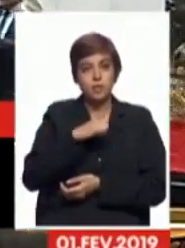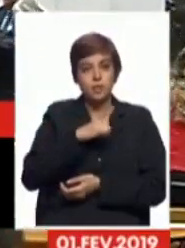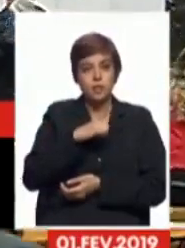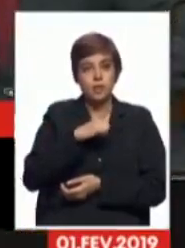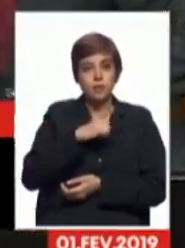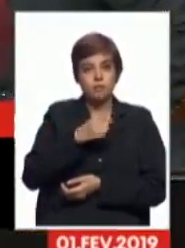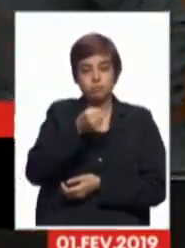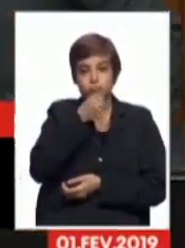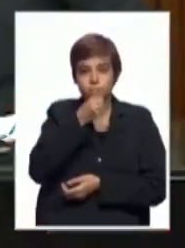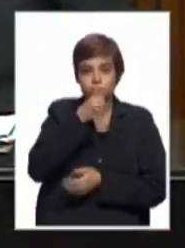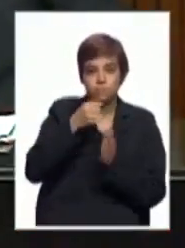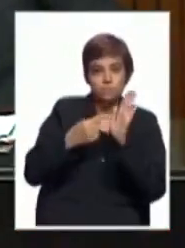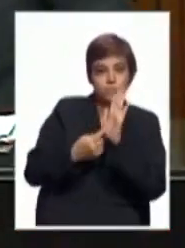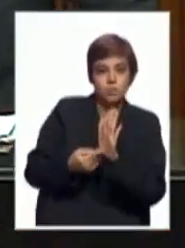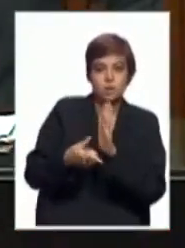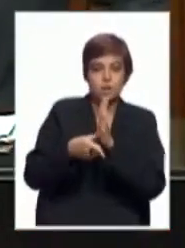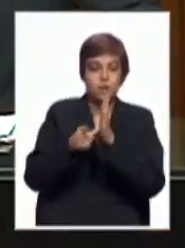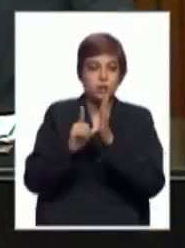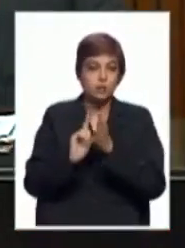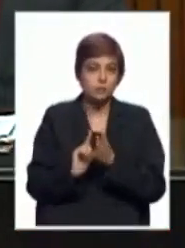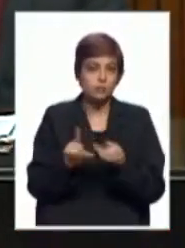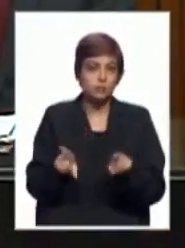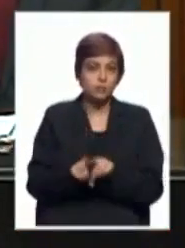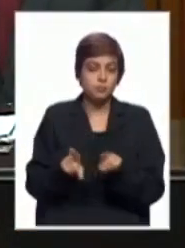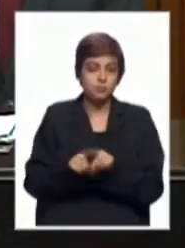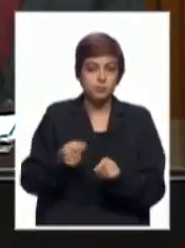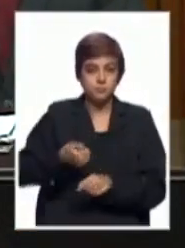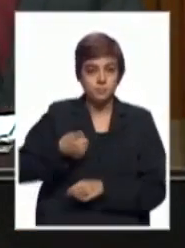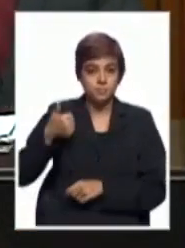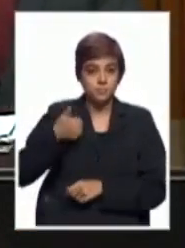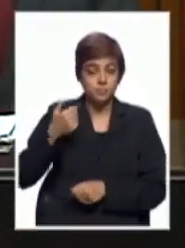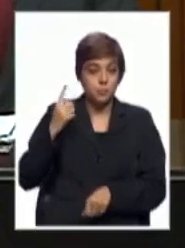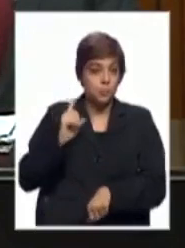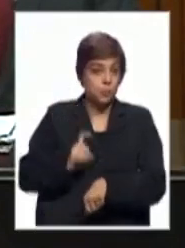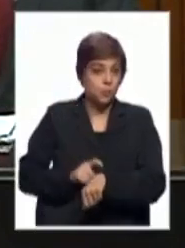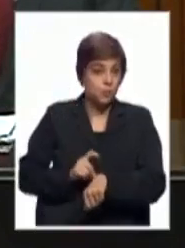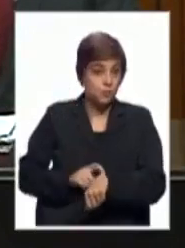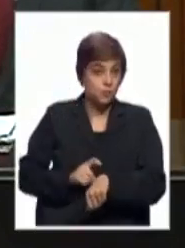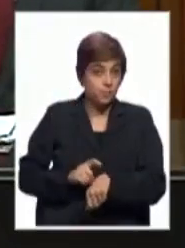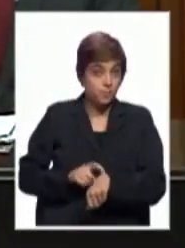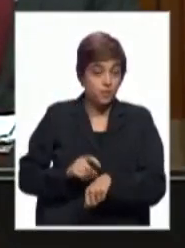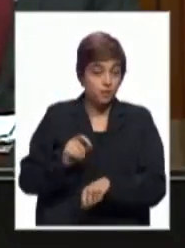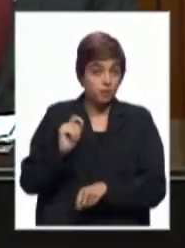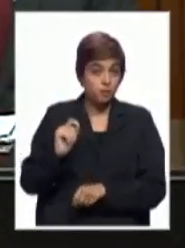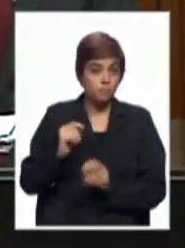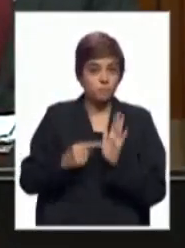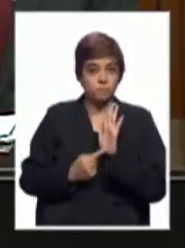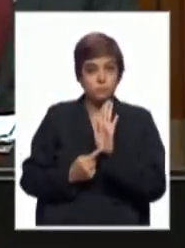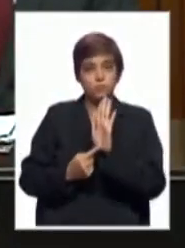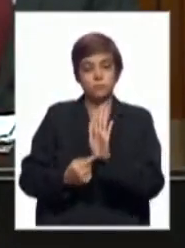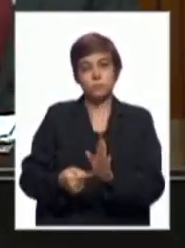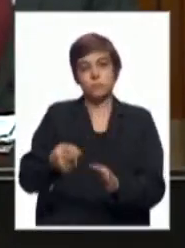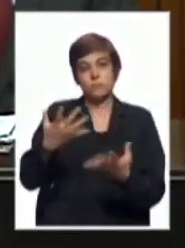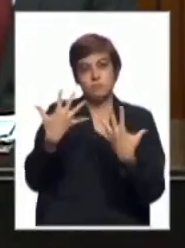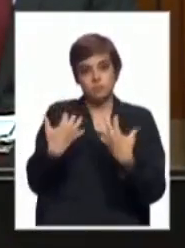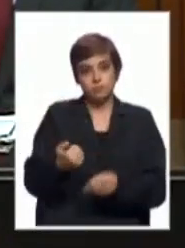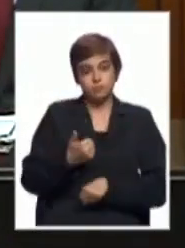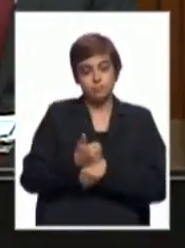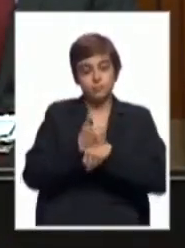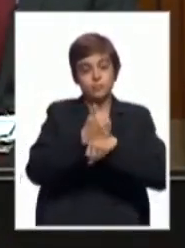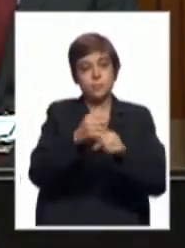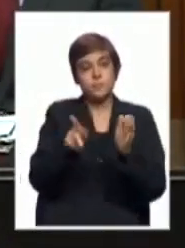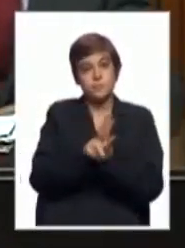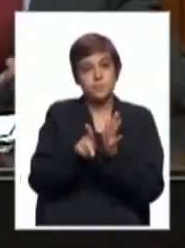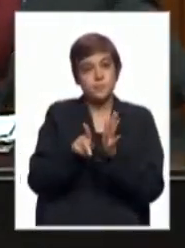mostrando os preparativos. O primeiro momento da reunião preparatória foi a posse dos 77 deputados. E agora, então,